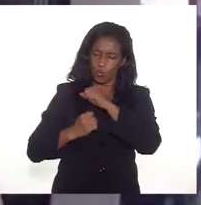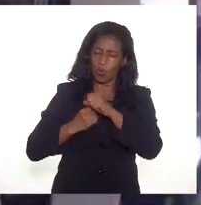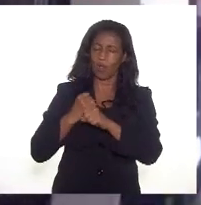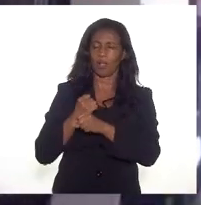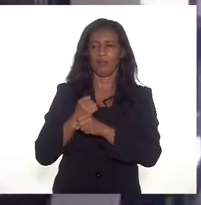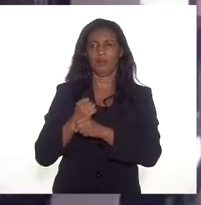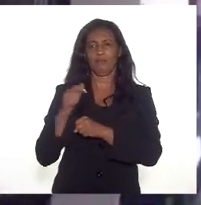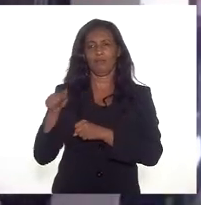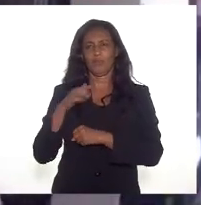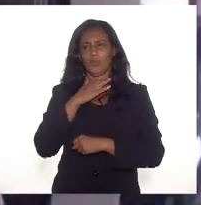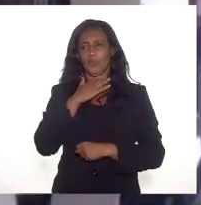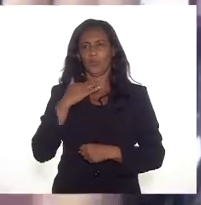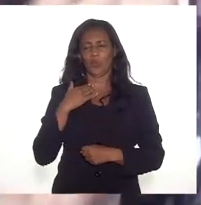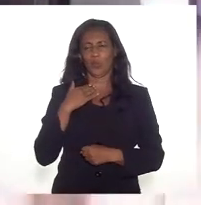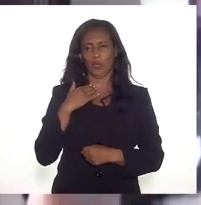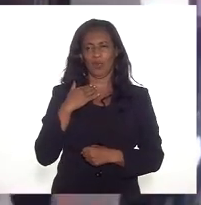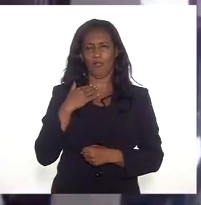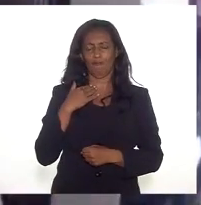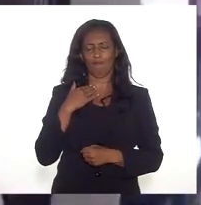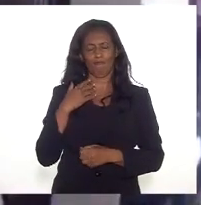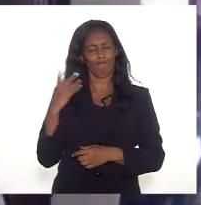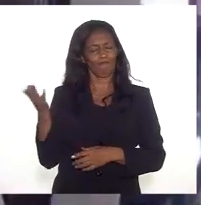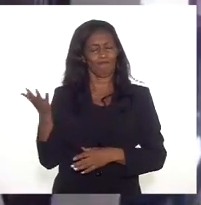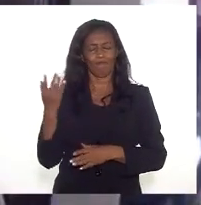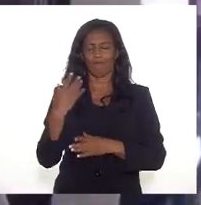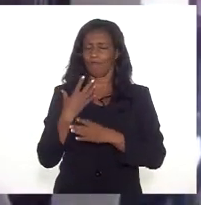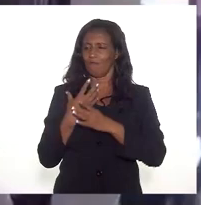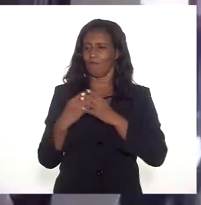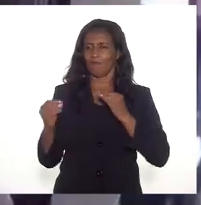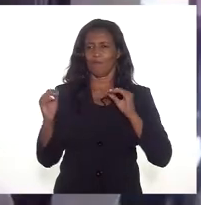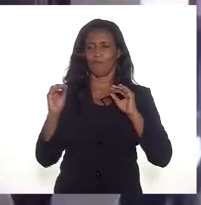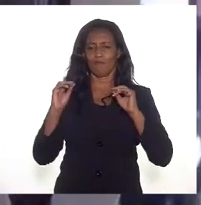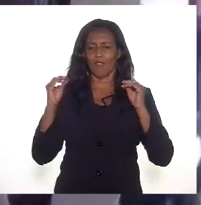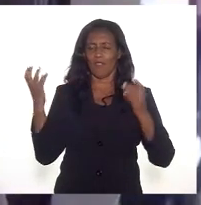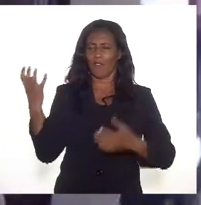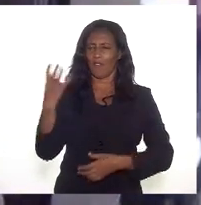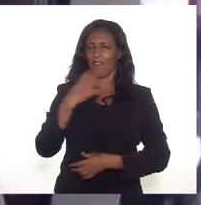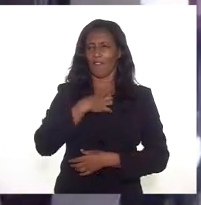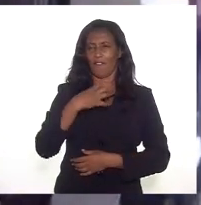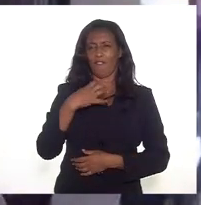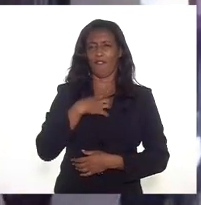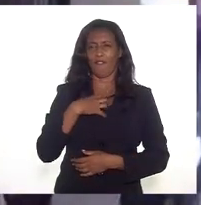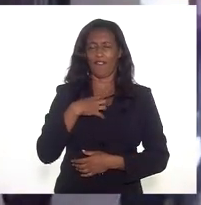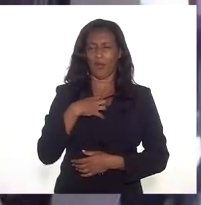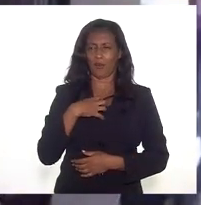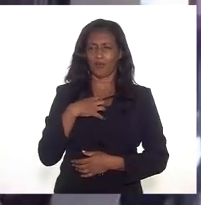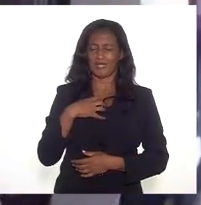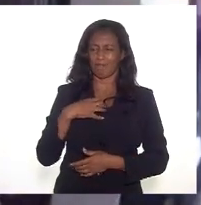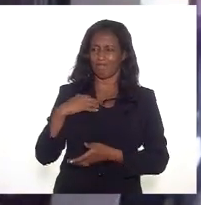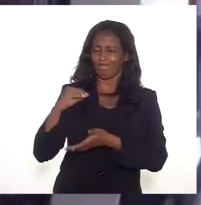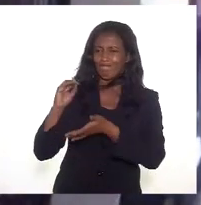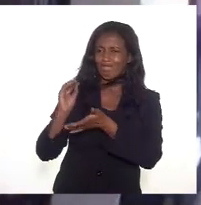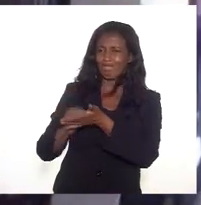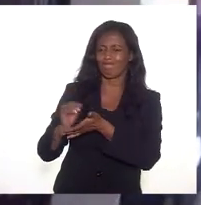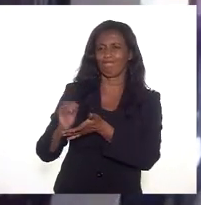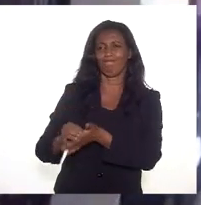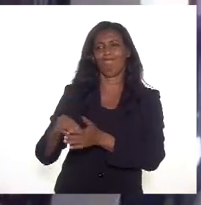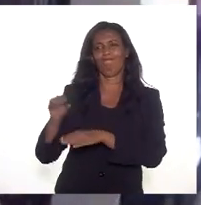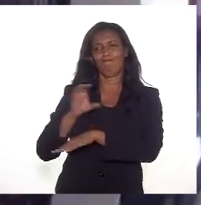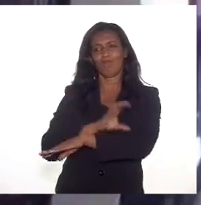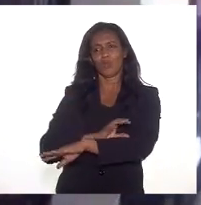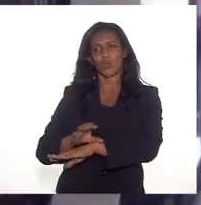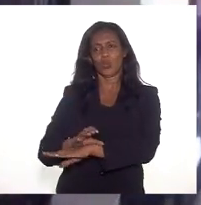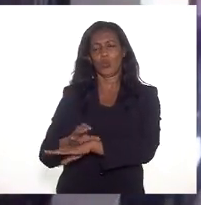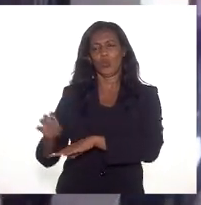morte. Grande desaparecimento, uma falta enorme ao mundo da cultura do